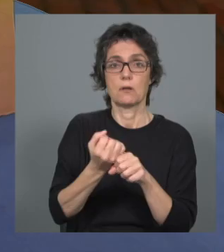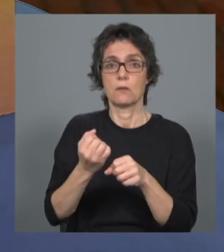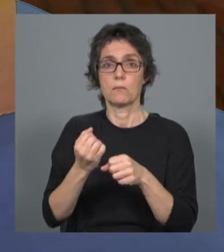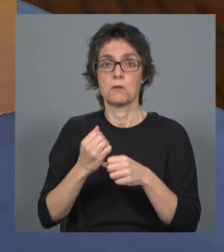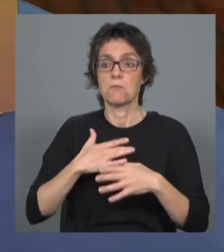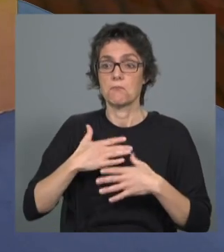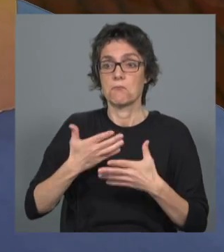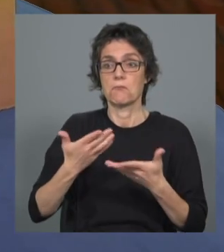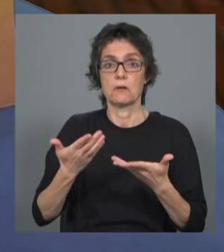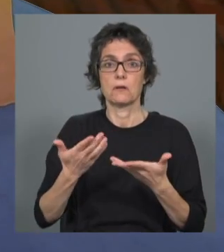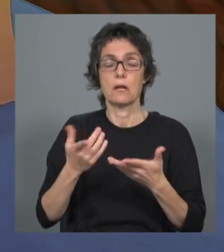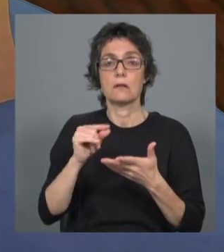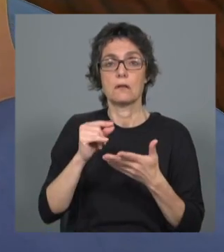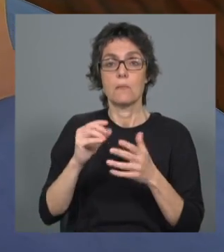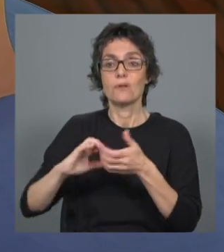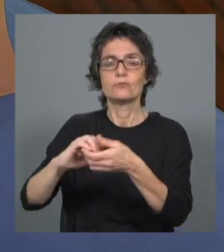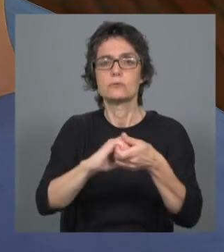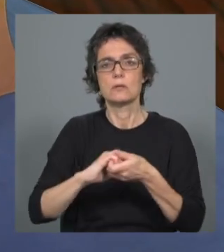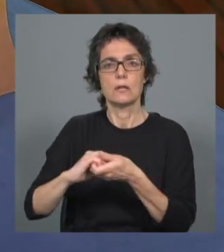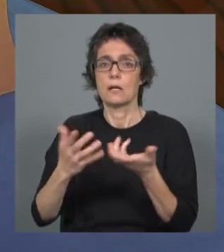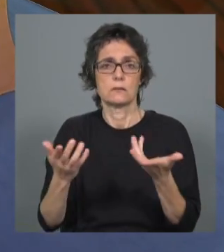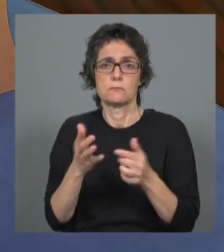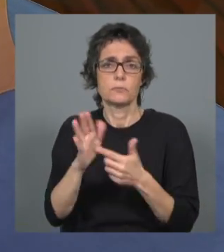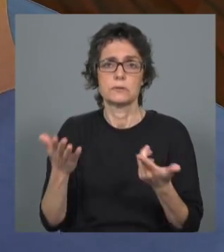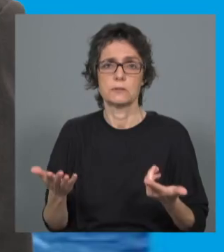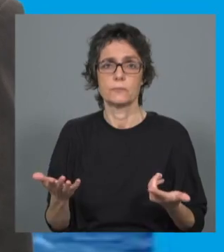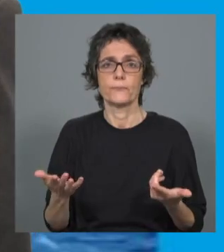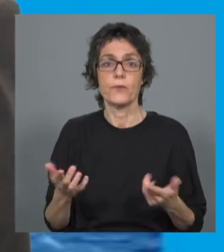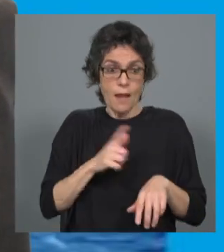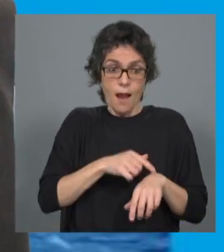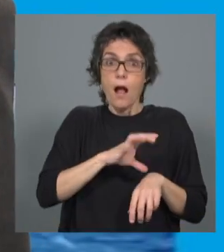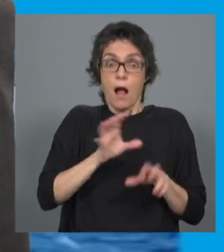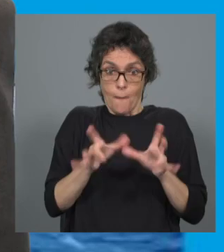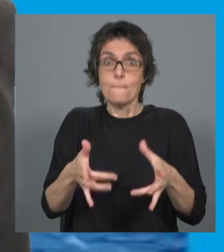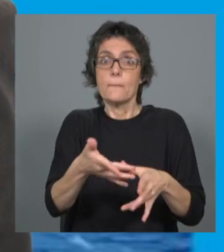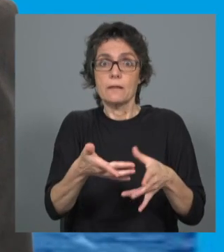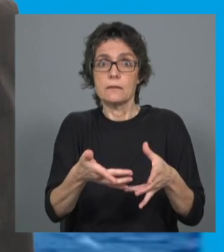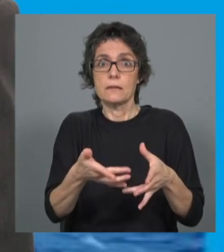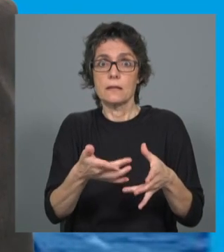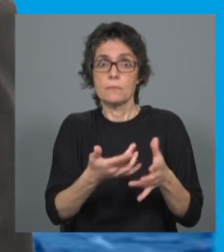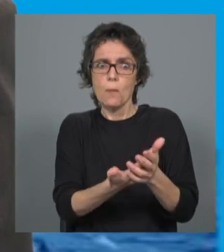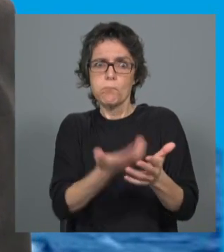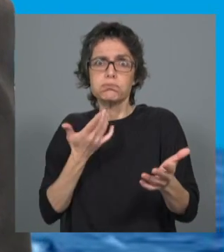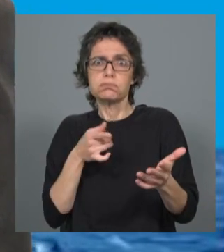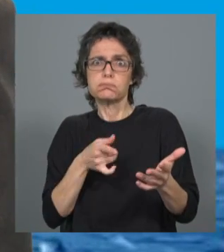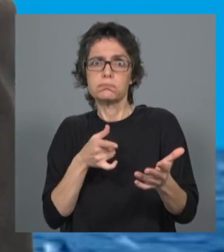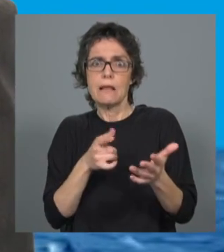um bocadinho, ou mostrou-nos essa necessidade, que nós já sabíamos, mas que tínhamos às vezes alguma dificuldade. E